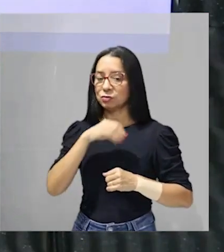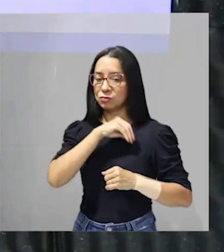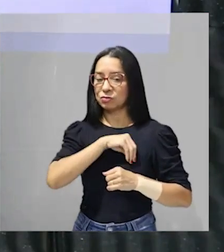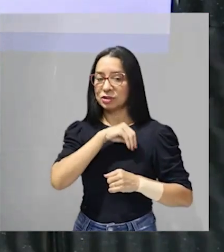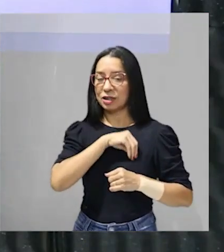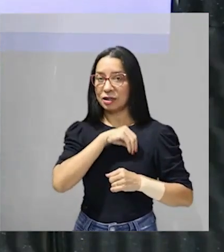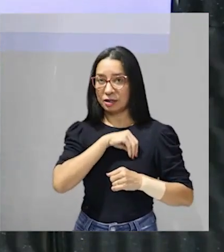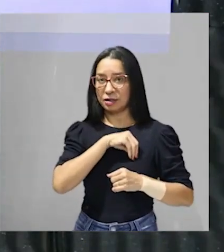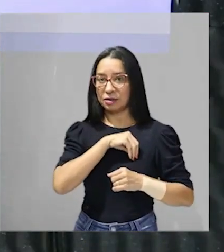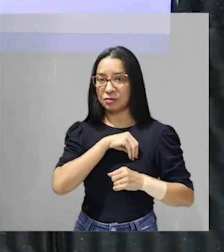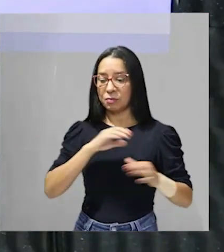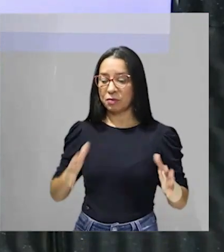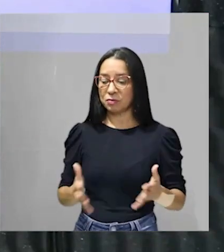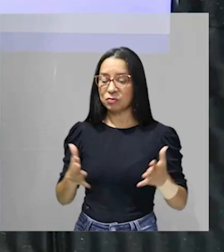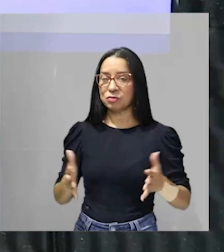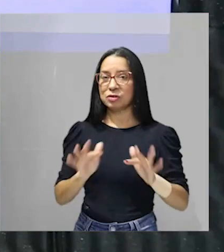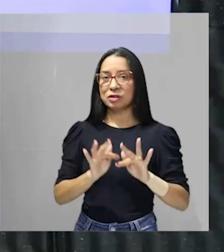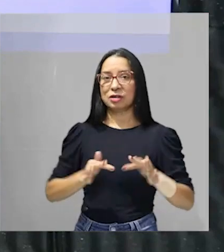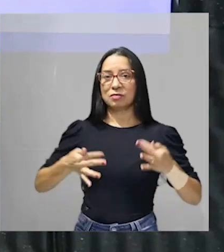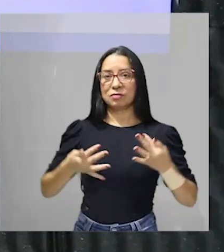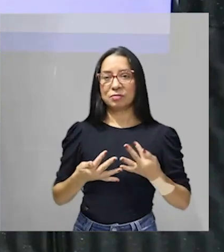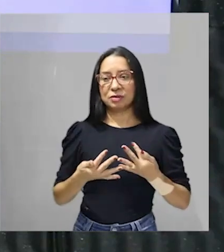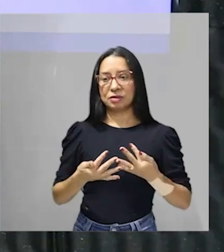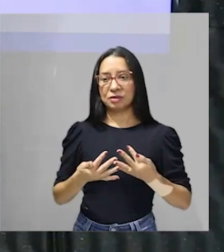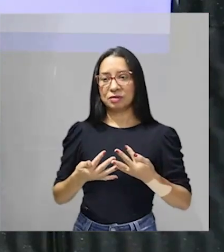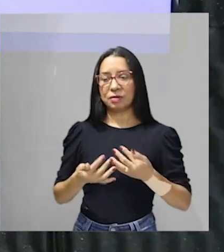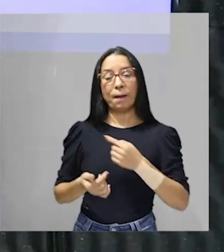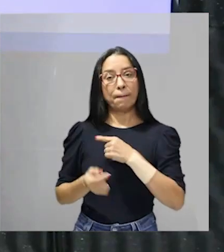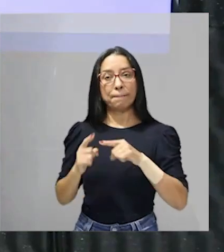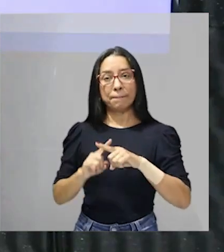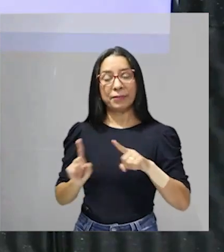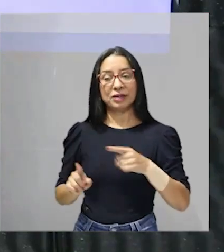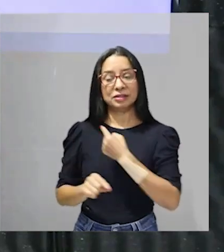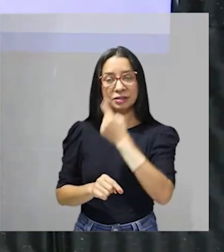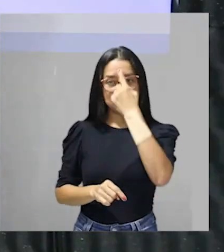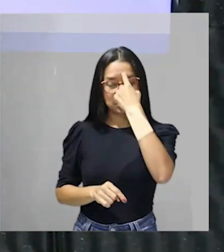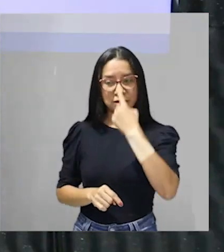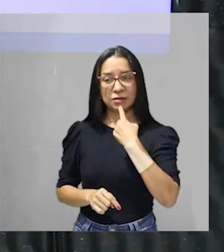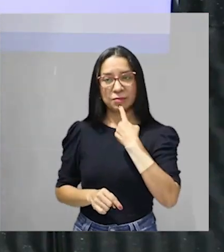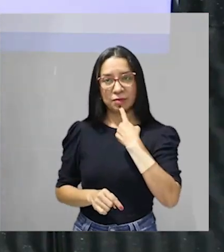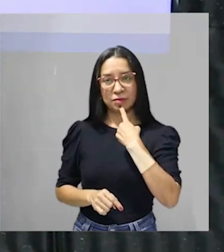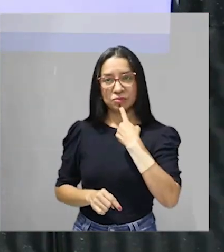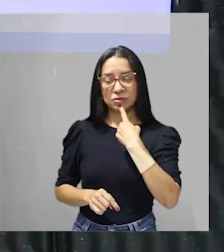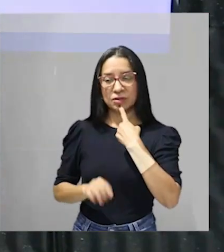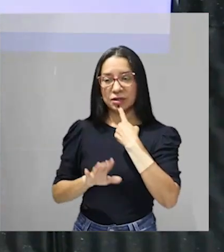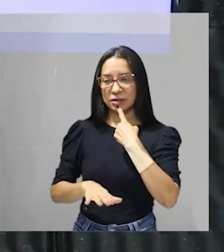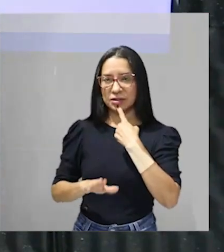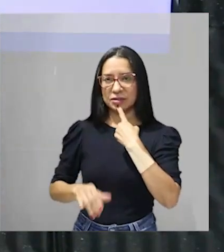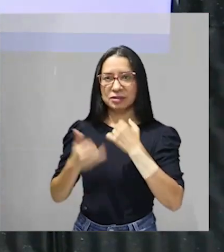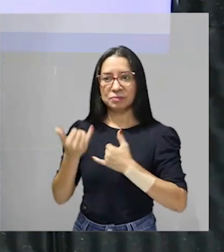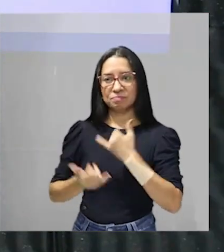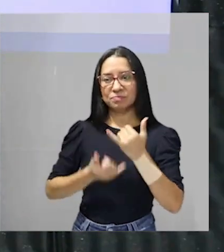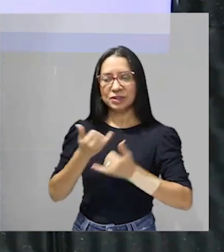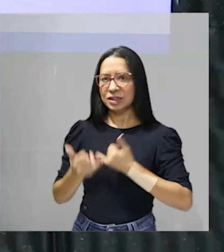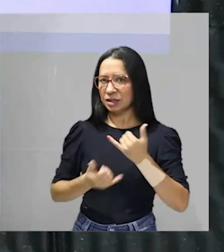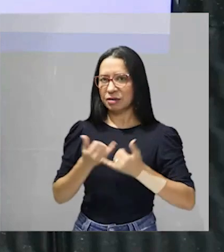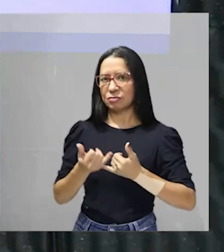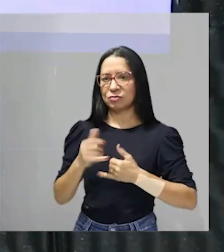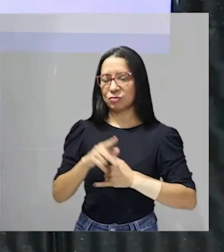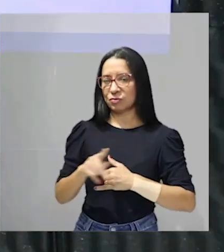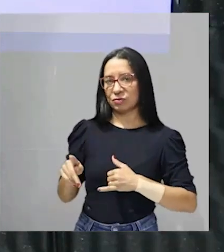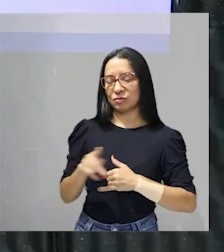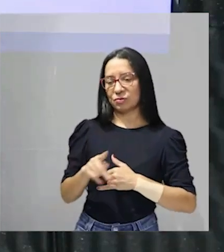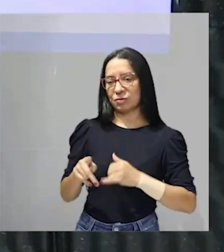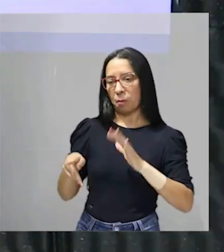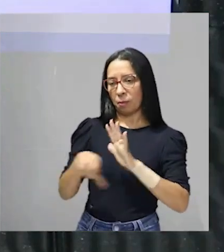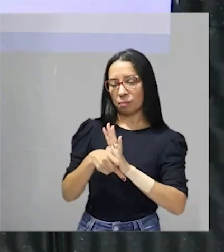daqui que eu tiro o meu dinheirinho Então ela tá simulando ser professora uma brincadeira onde inclui